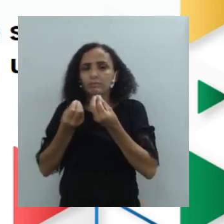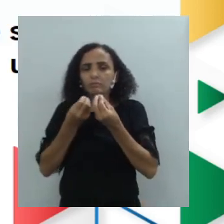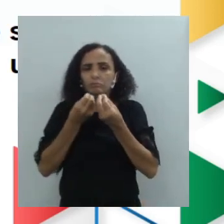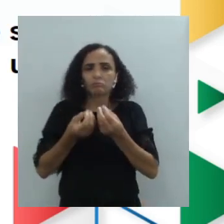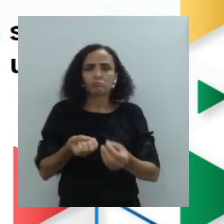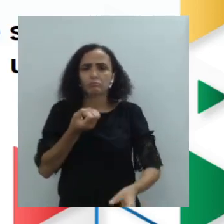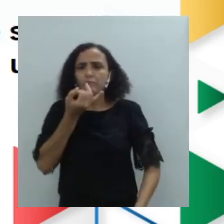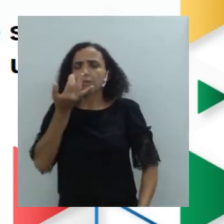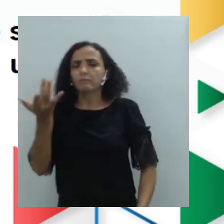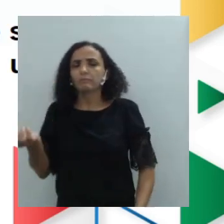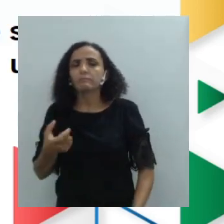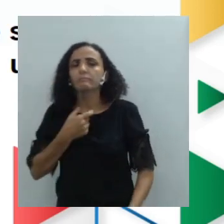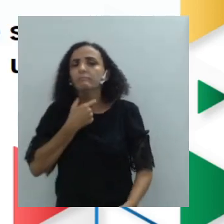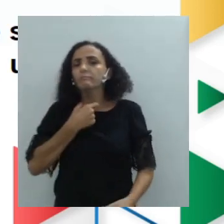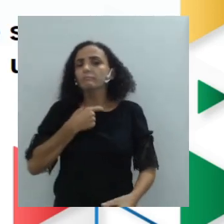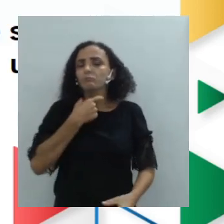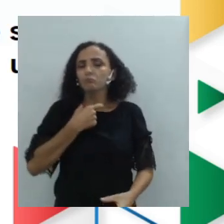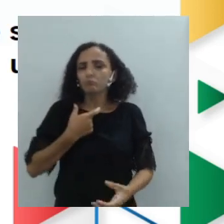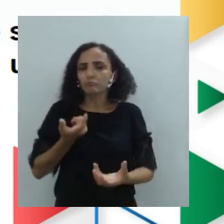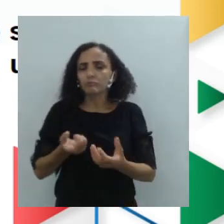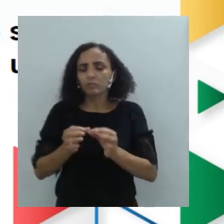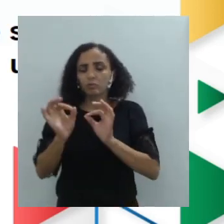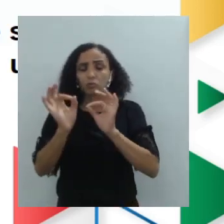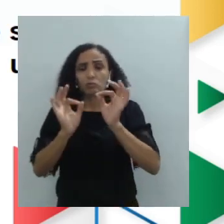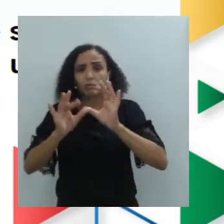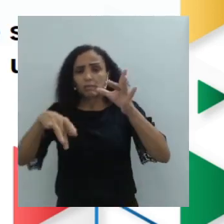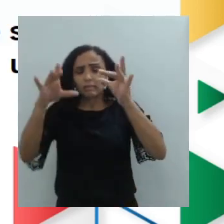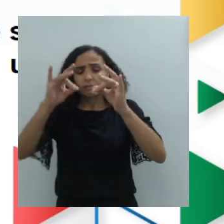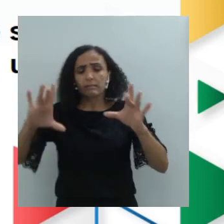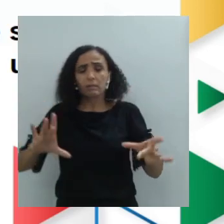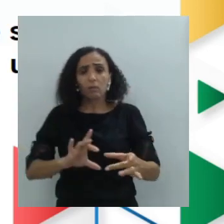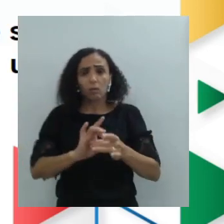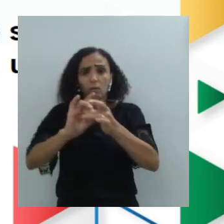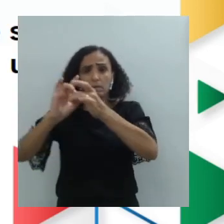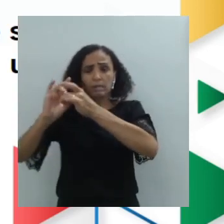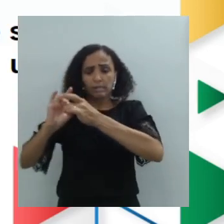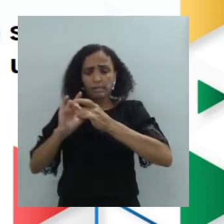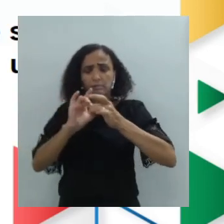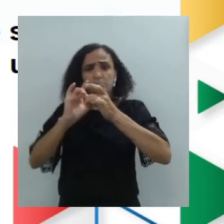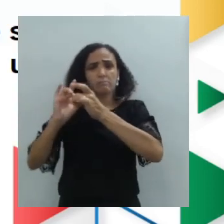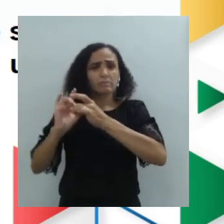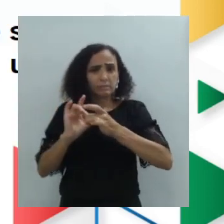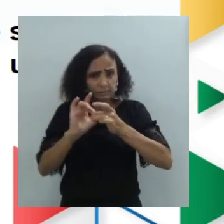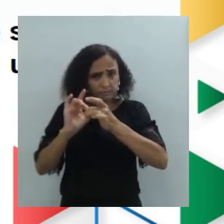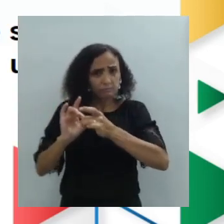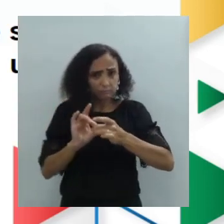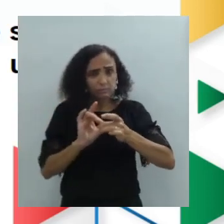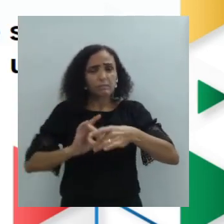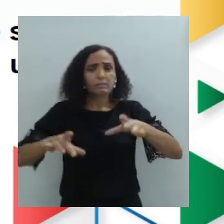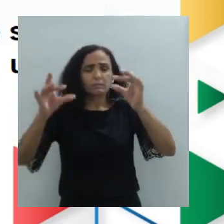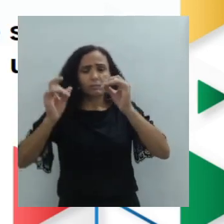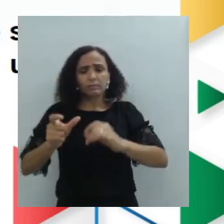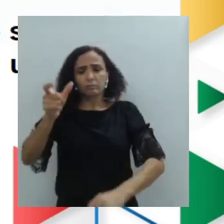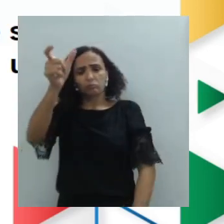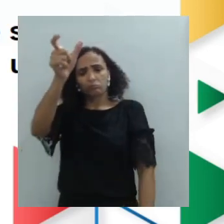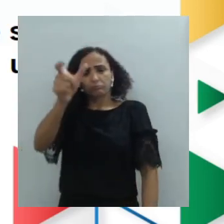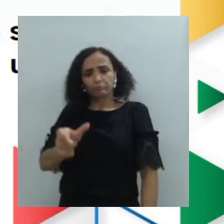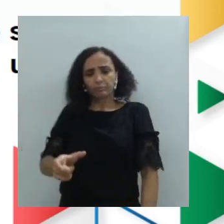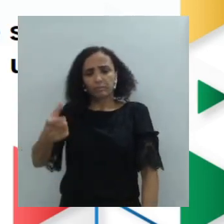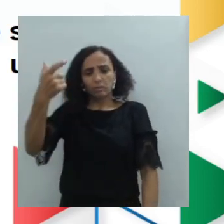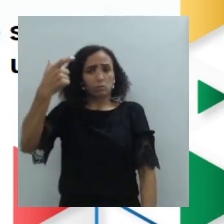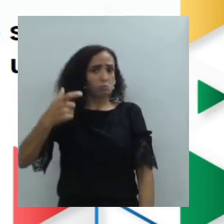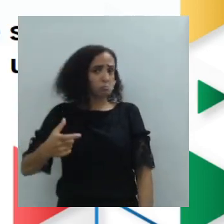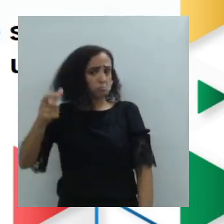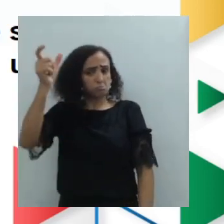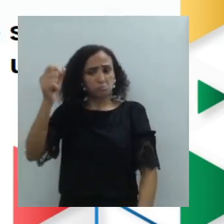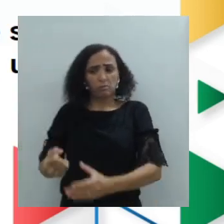bem-estar, intestino e glândulas. Organismo, uma união de todos os sistemas formando organismo, que pode ser uma pessoa, uma planta,